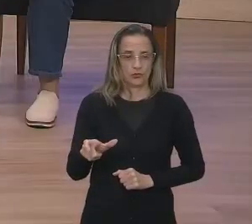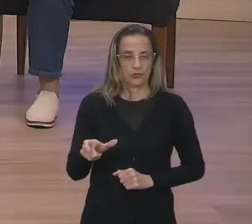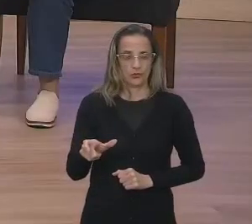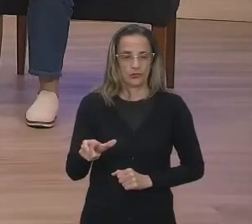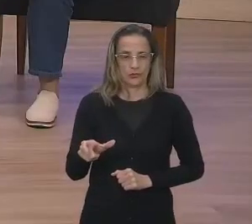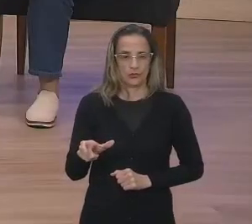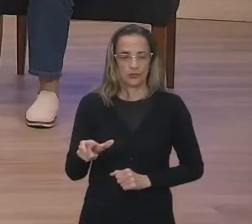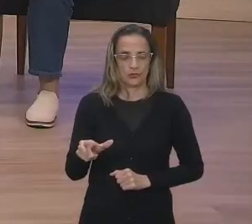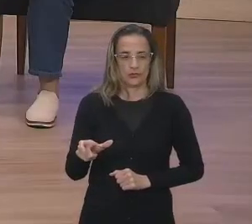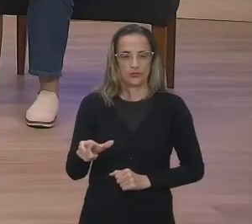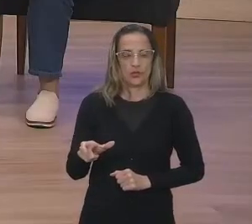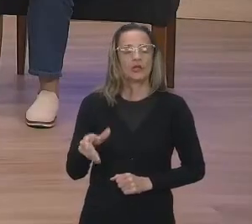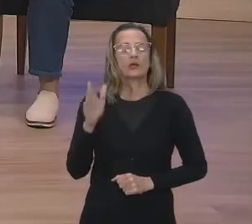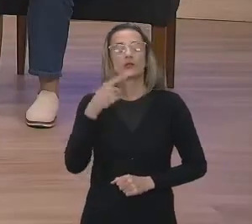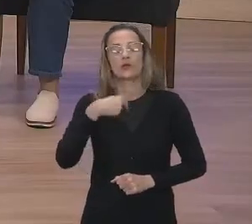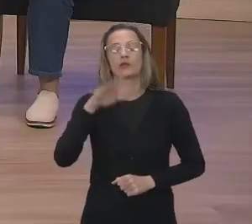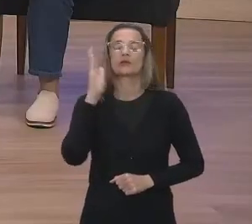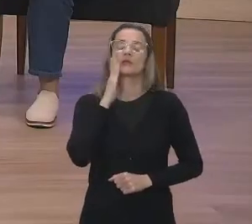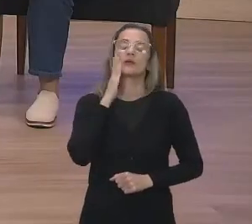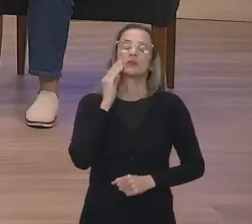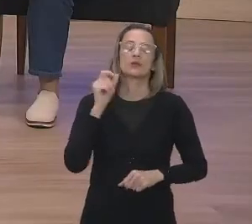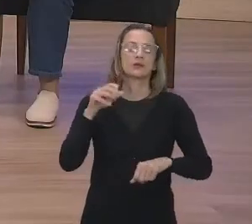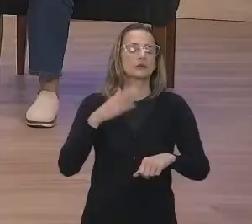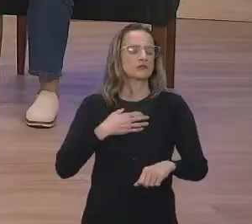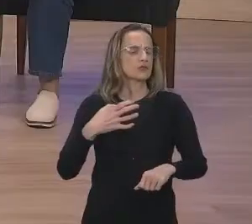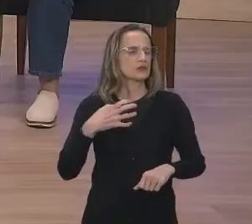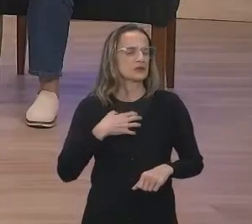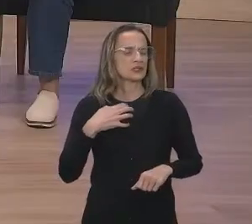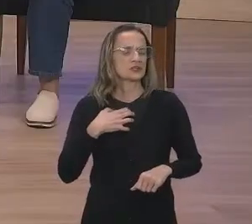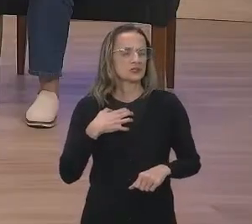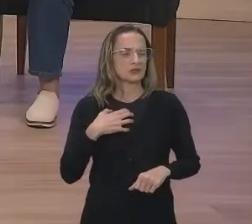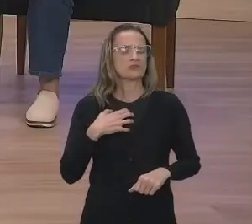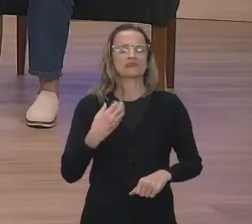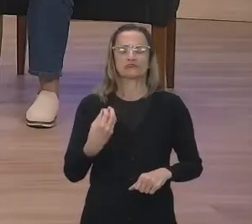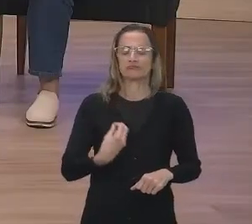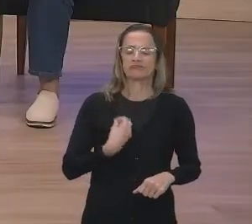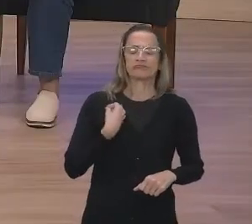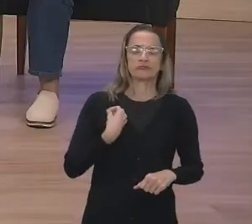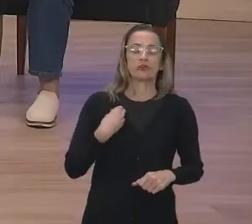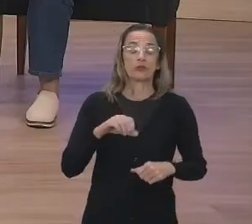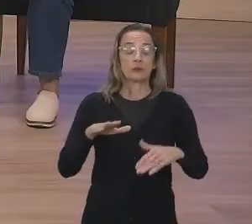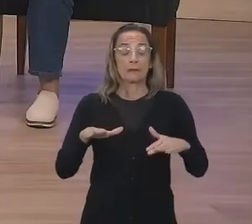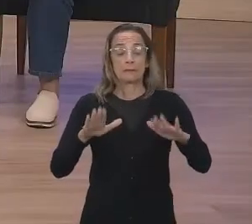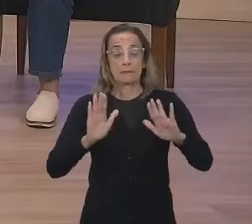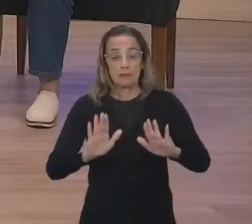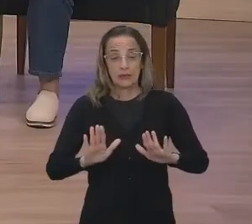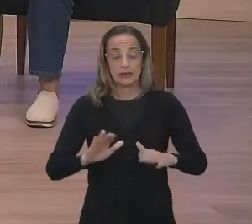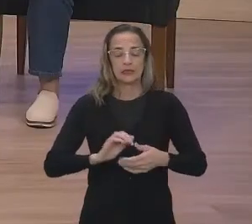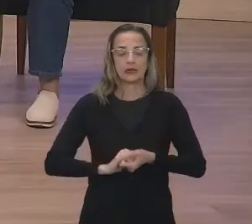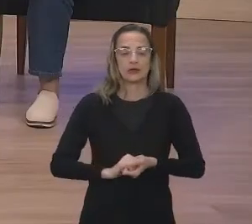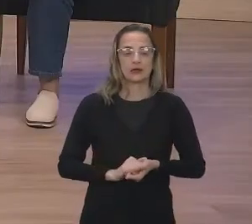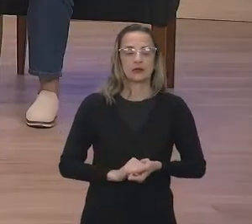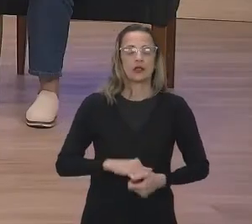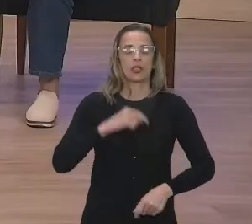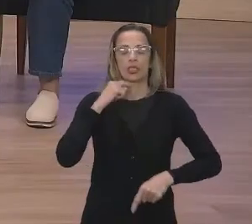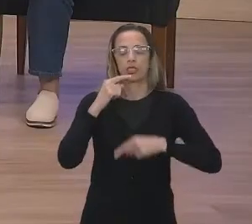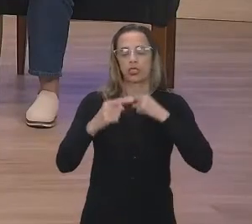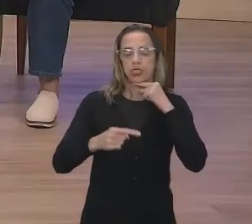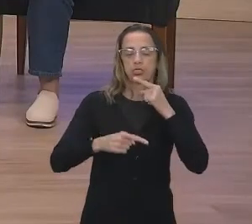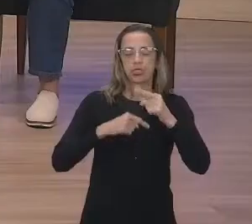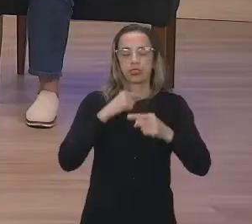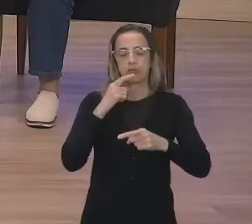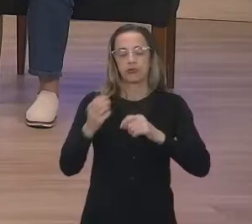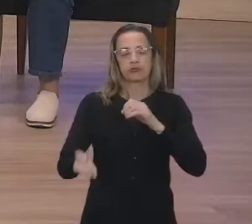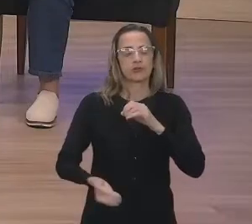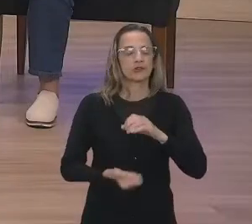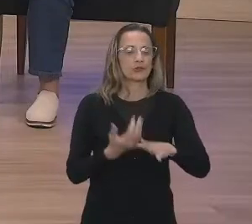alterações climáticas. E hoje a gente sabe, a gente está sentindo na pele que elas existem. No entanto, outras dúvidas agora